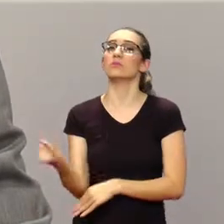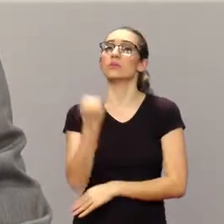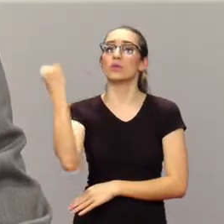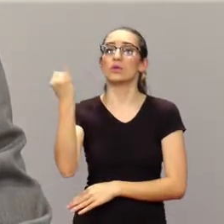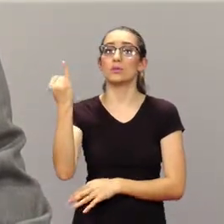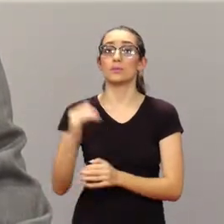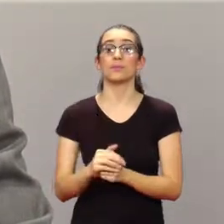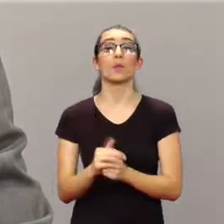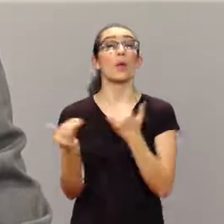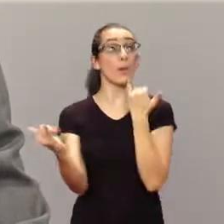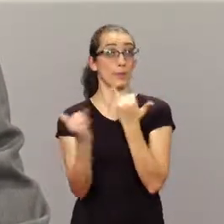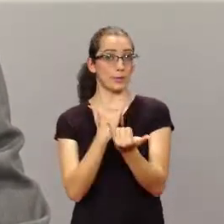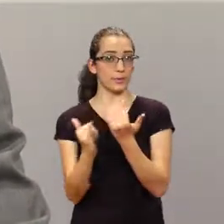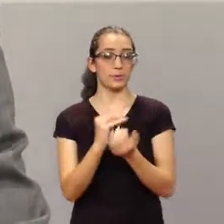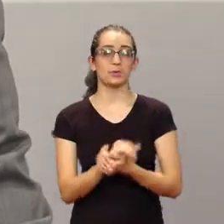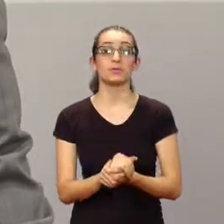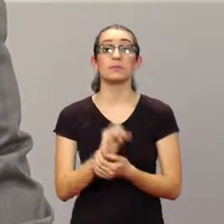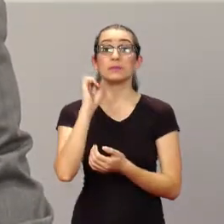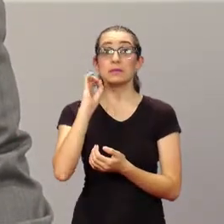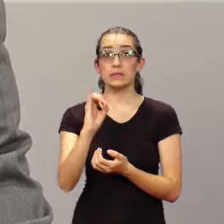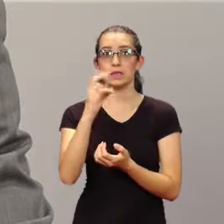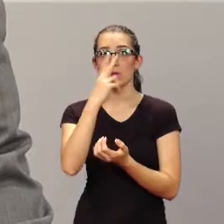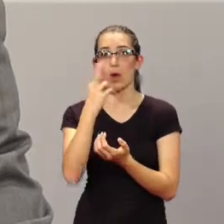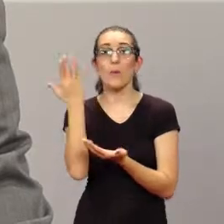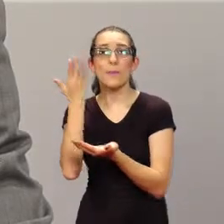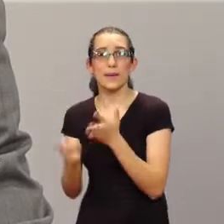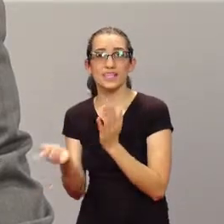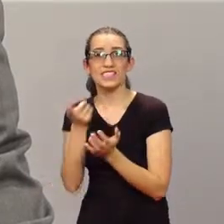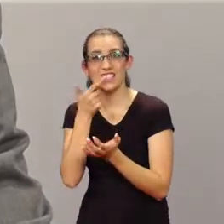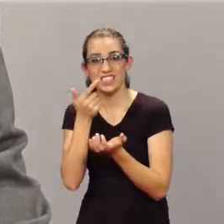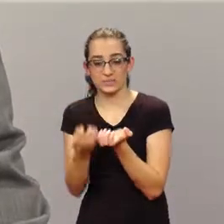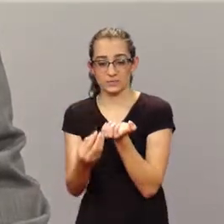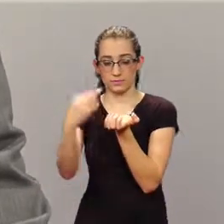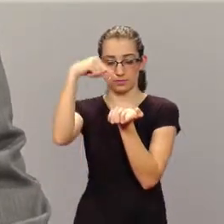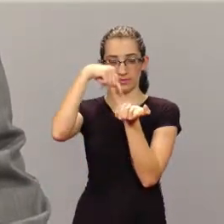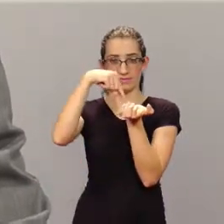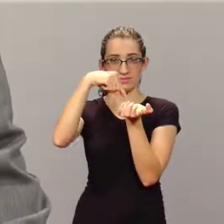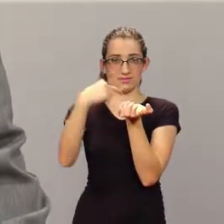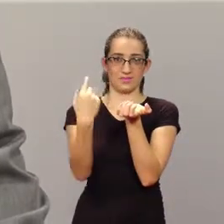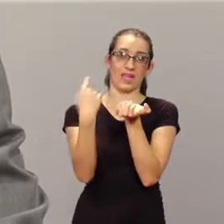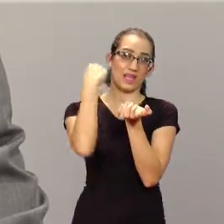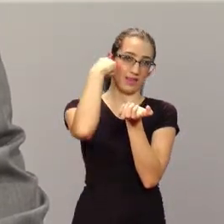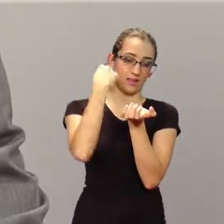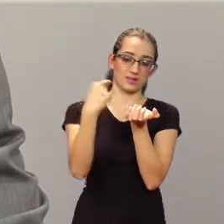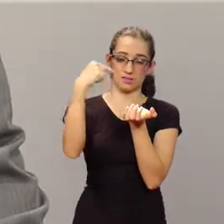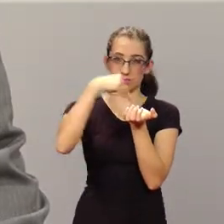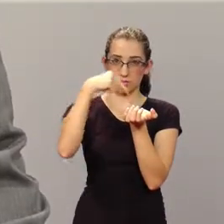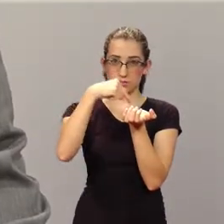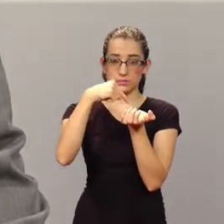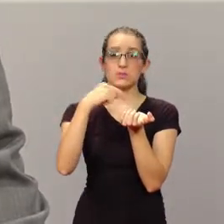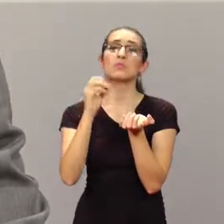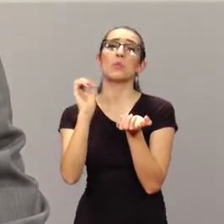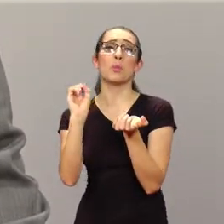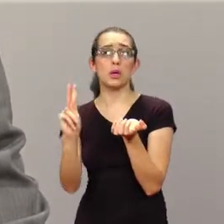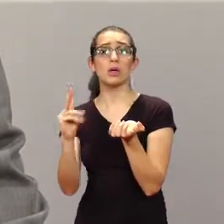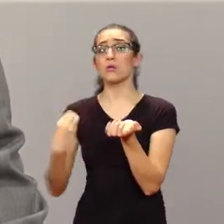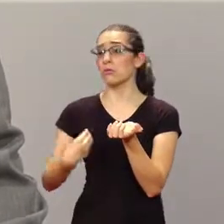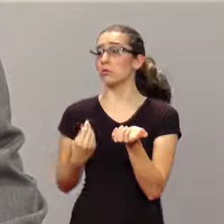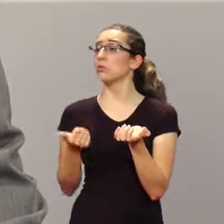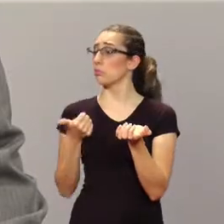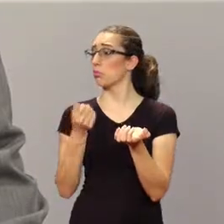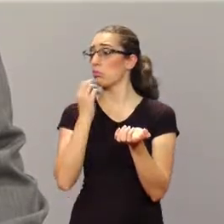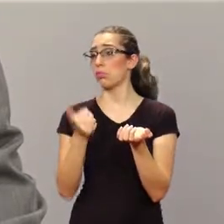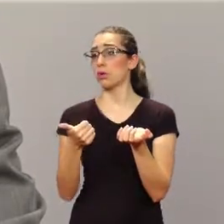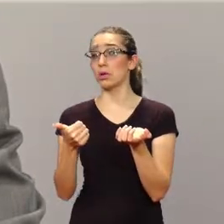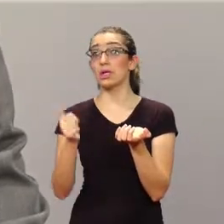Quando a perda dentária não aparece socialmente, ela impacta menos na qualidade de vida. Agora, quando a